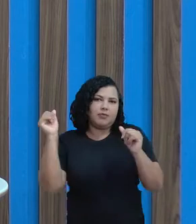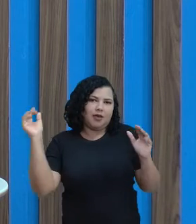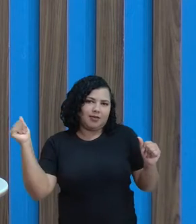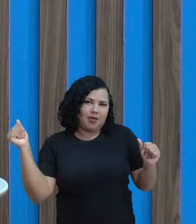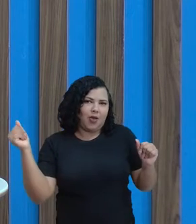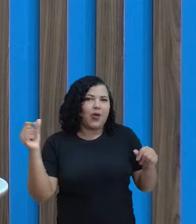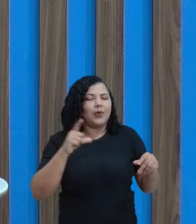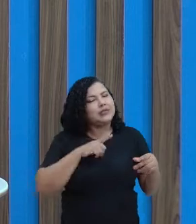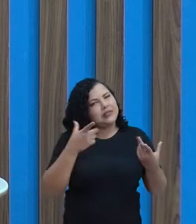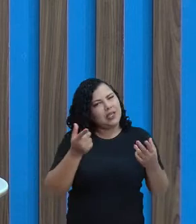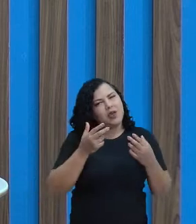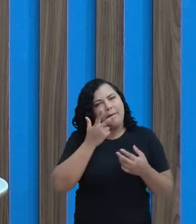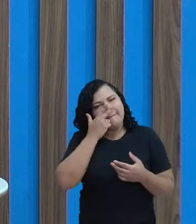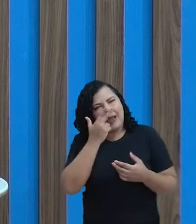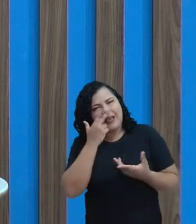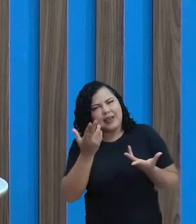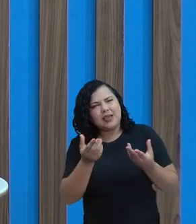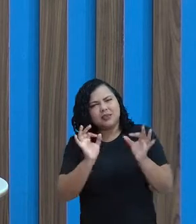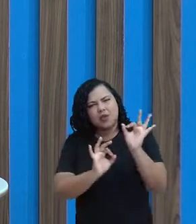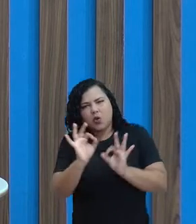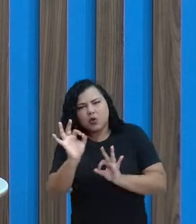há uma semelhança